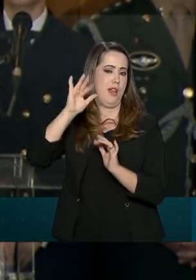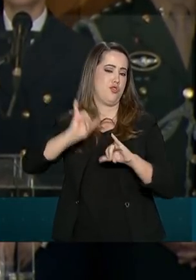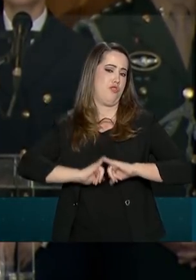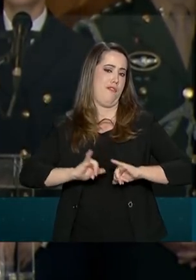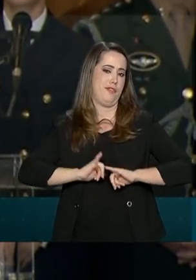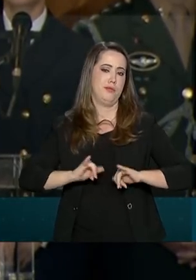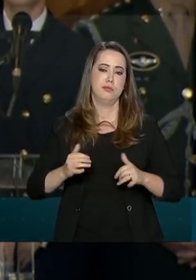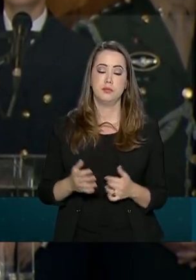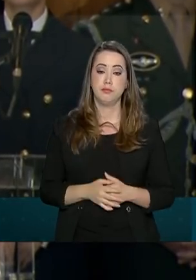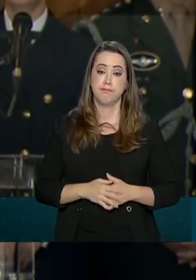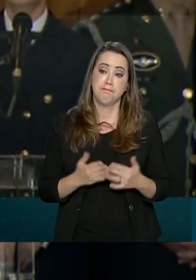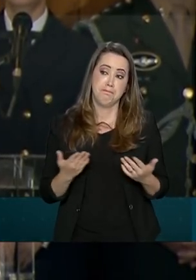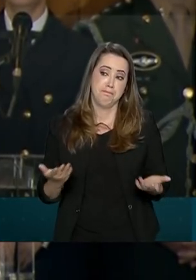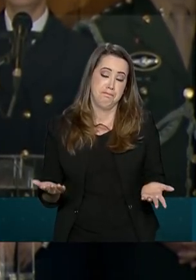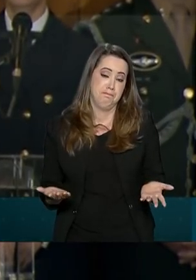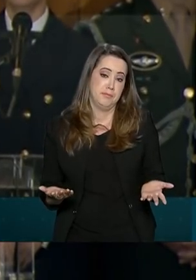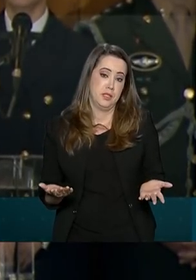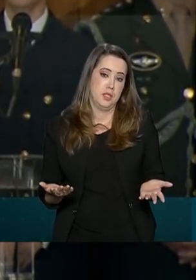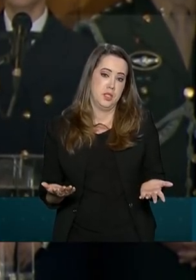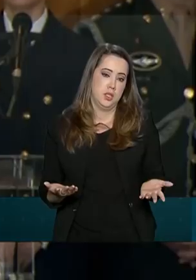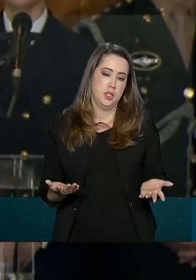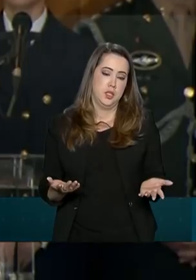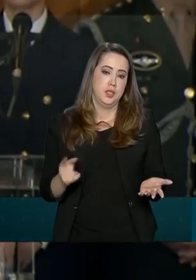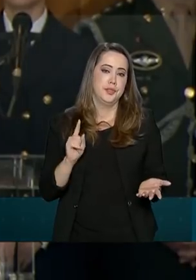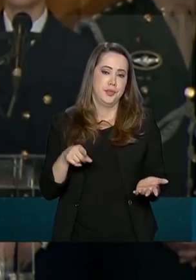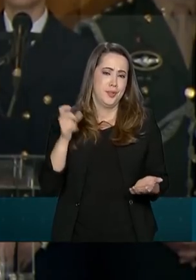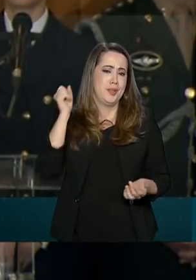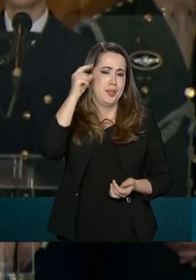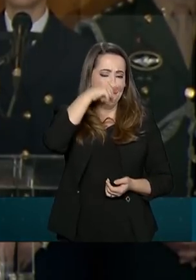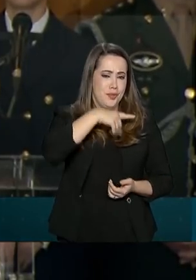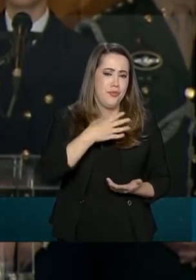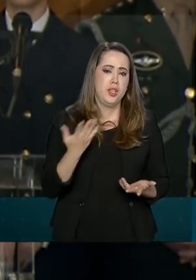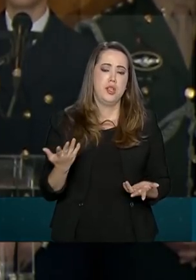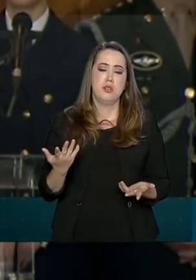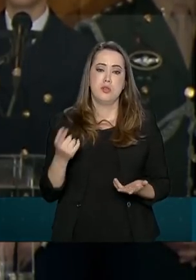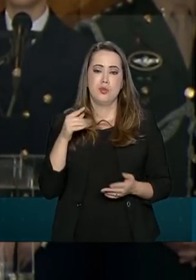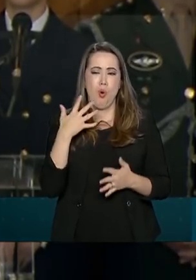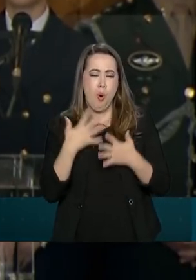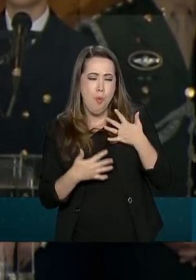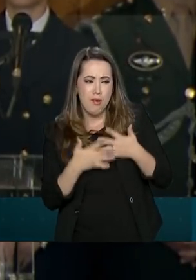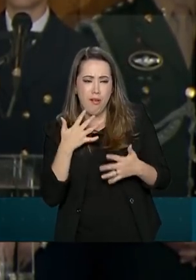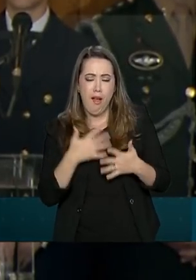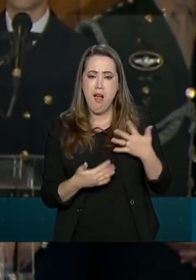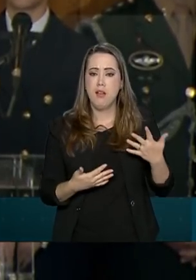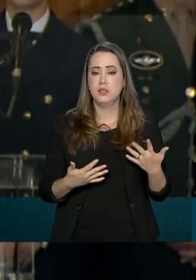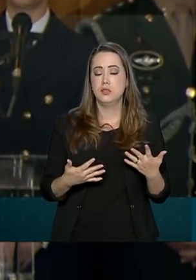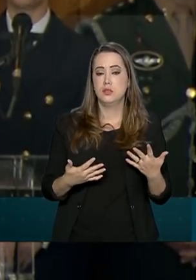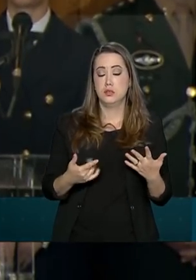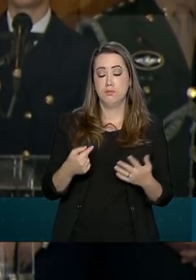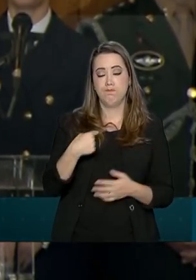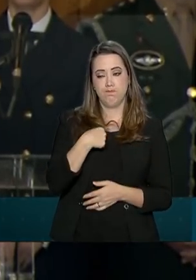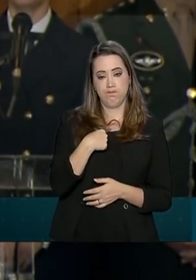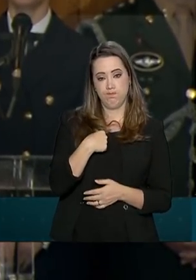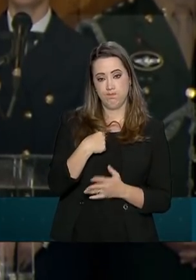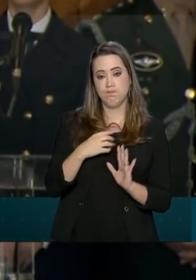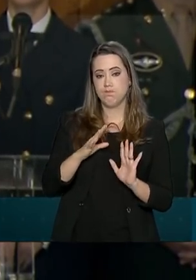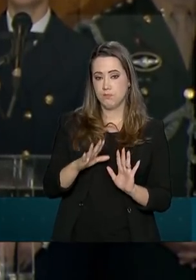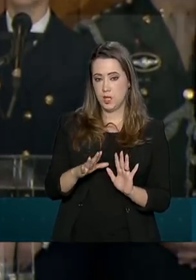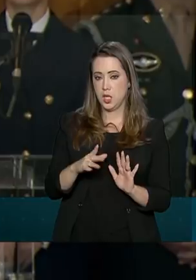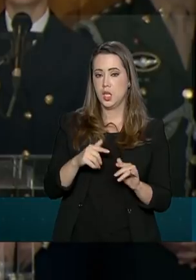Então, o parto foi um tanto quanto difícil, um tanto quanto complicado. Eu, na reserva,